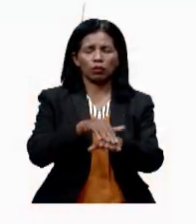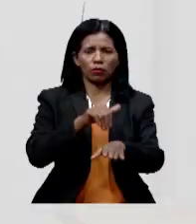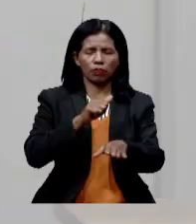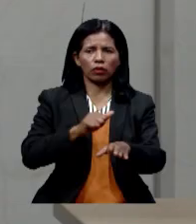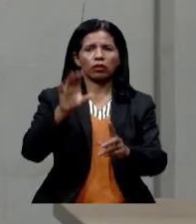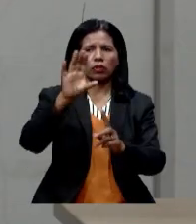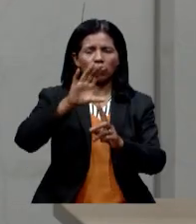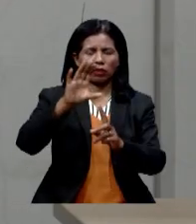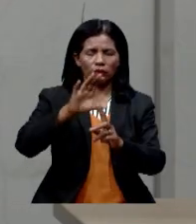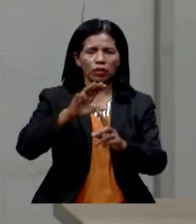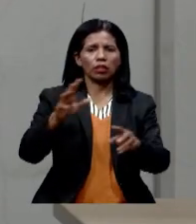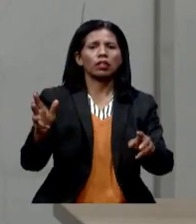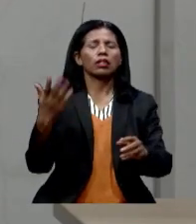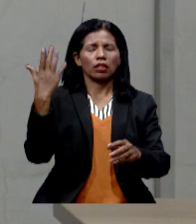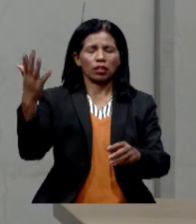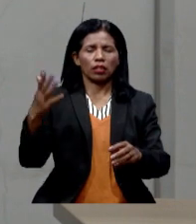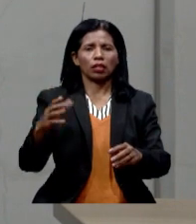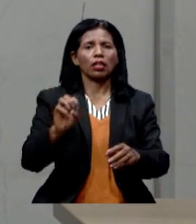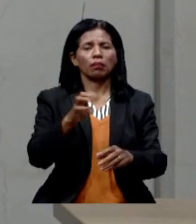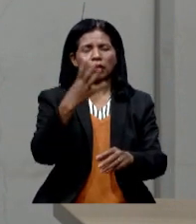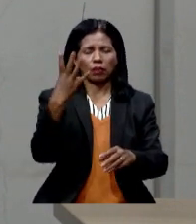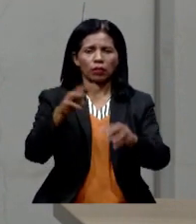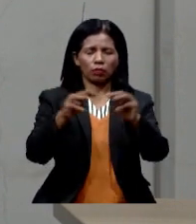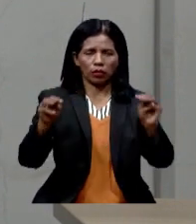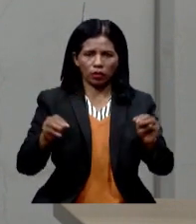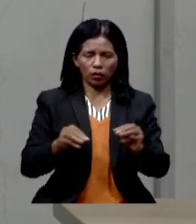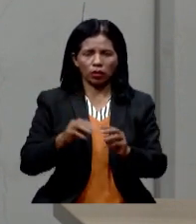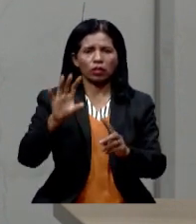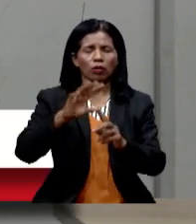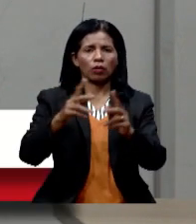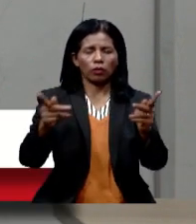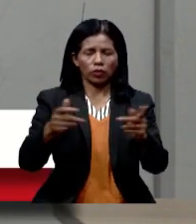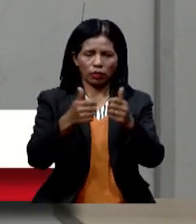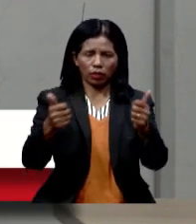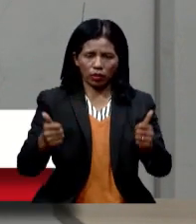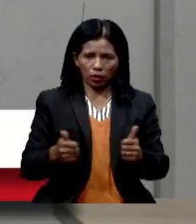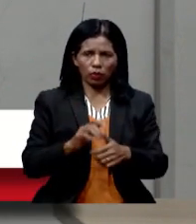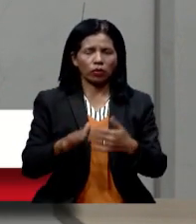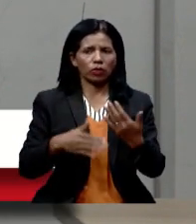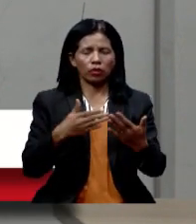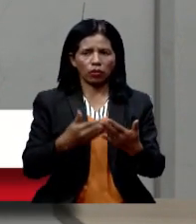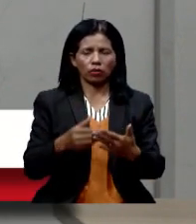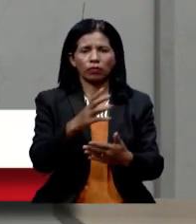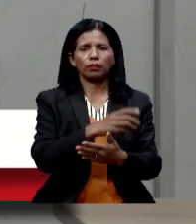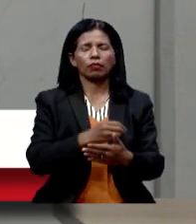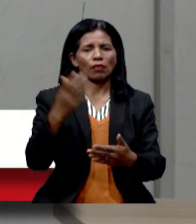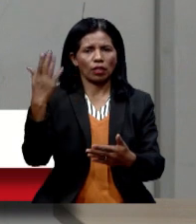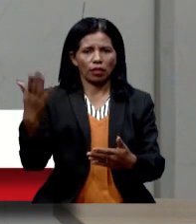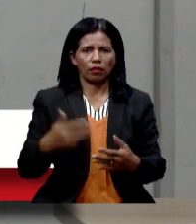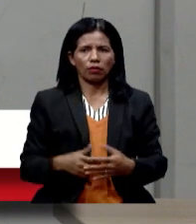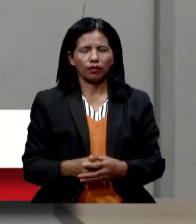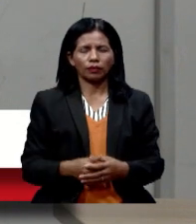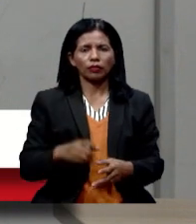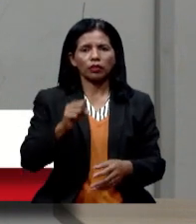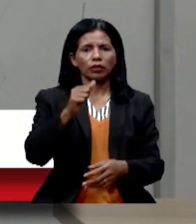municípios. Nós é SEF Posto Sira, Posto Motain, Salele, nós é